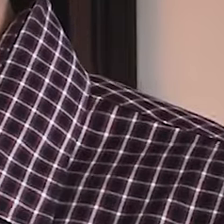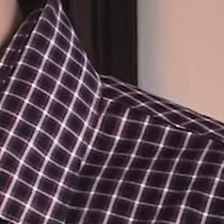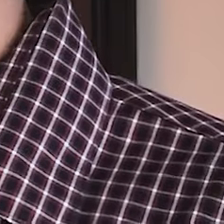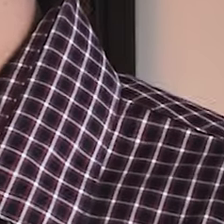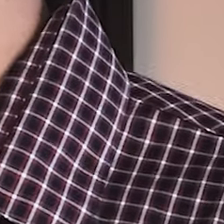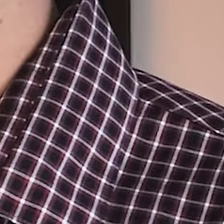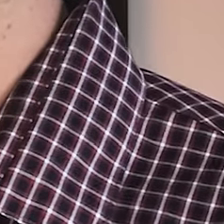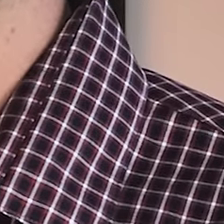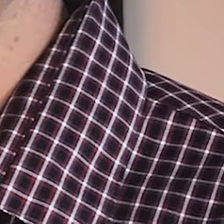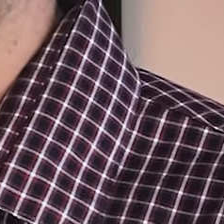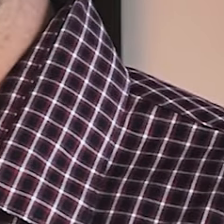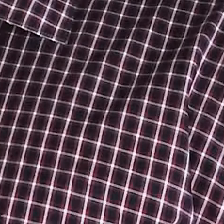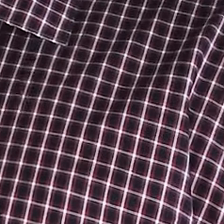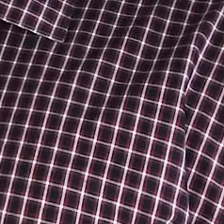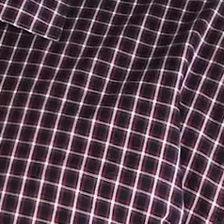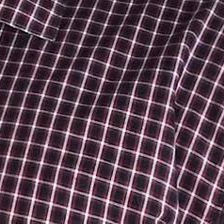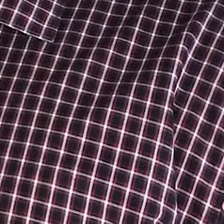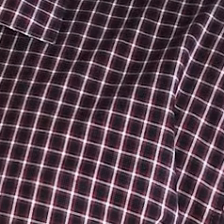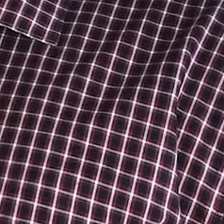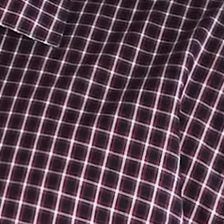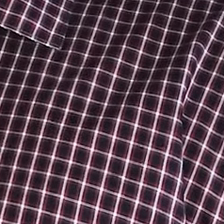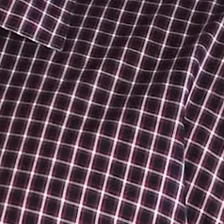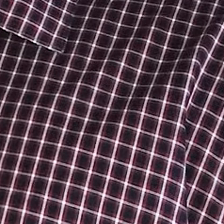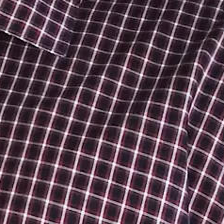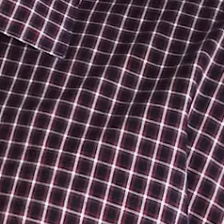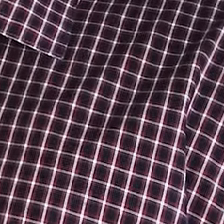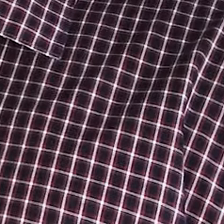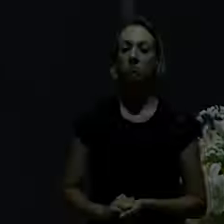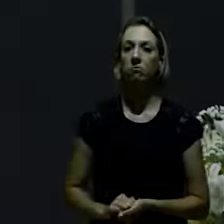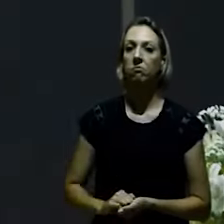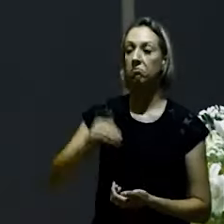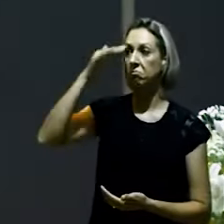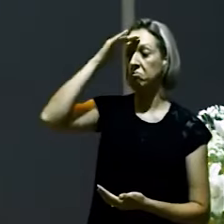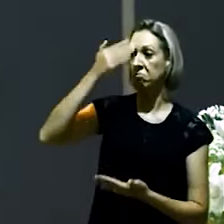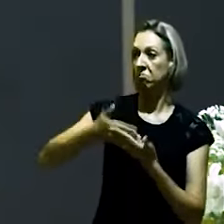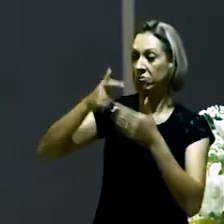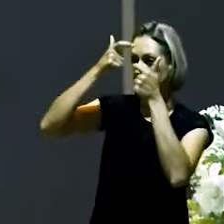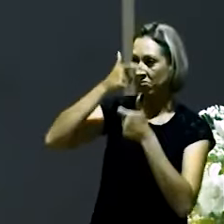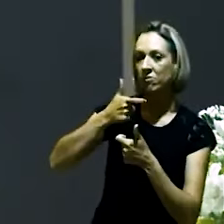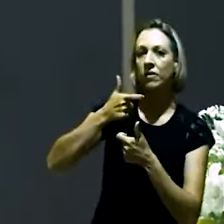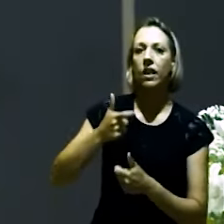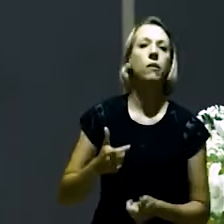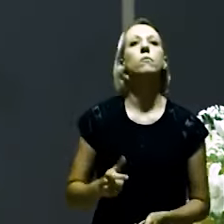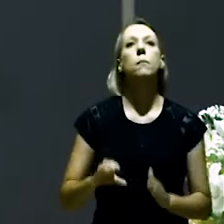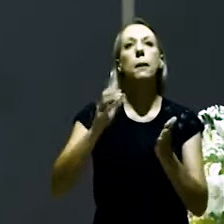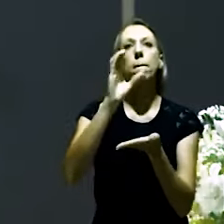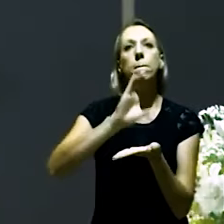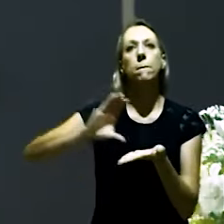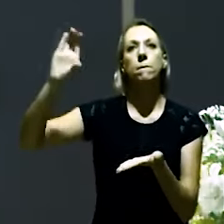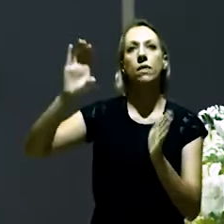Peço também que compartilhe esse vídeo. Um forte abraço e fique com a palavra. Colossenses capítulo 2, versículo